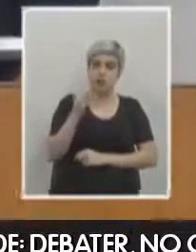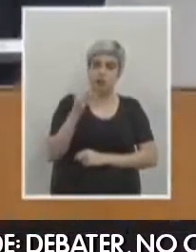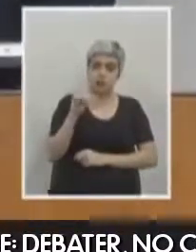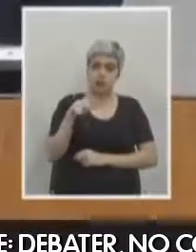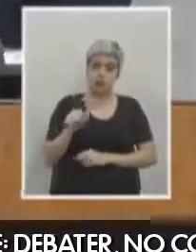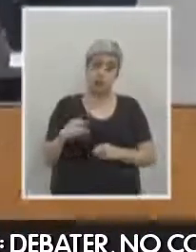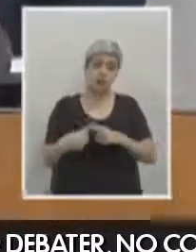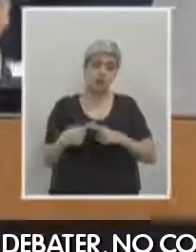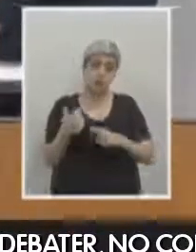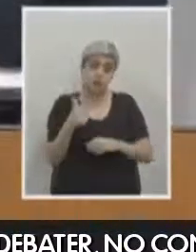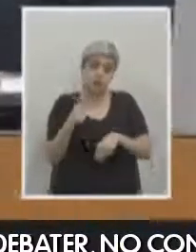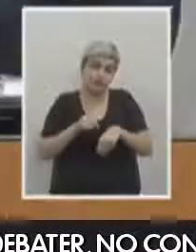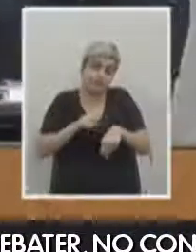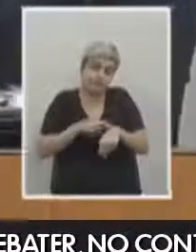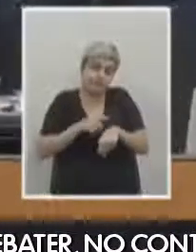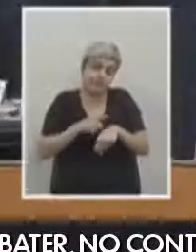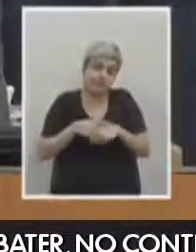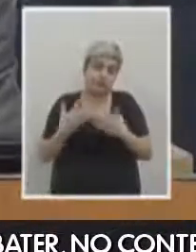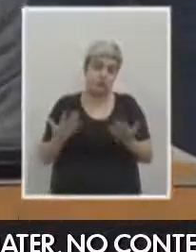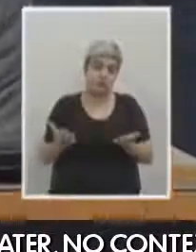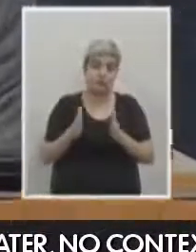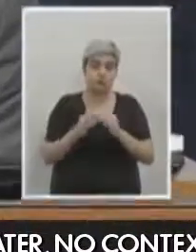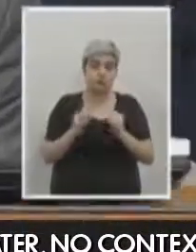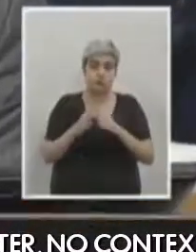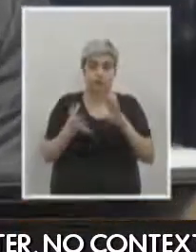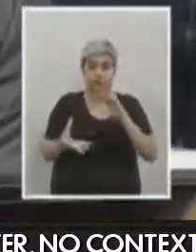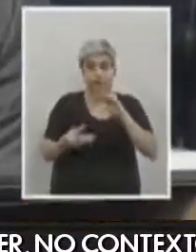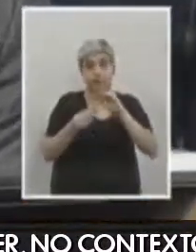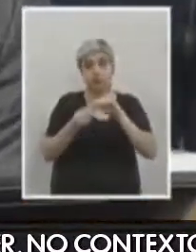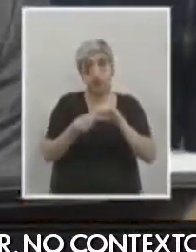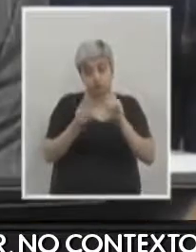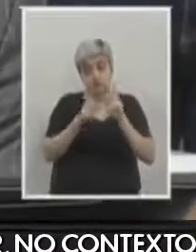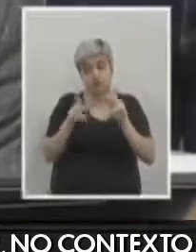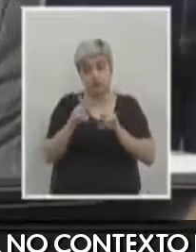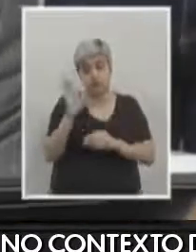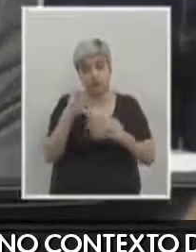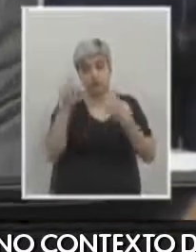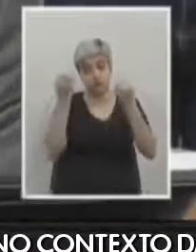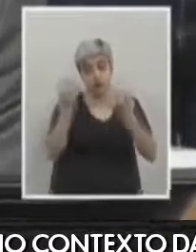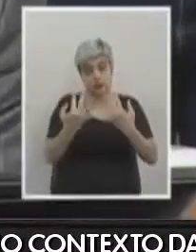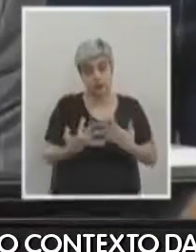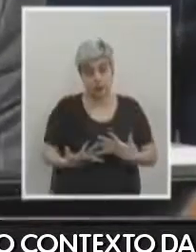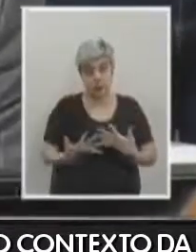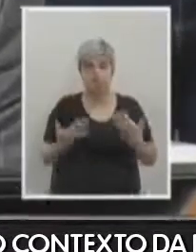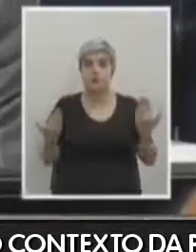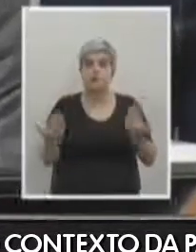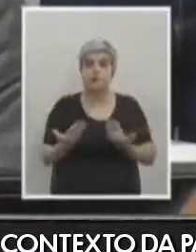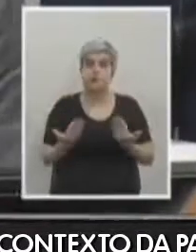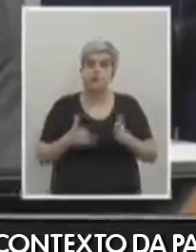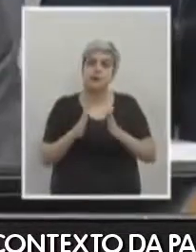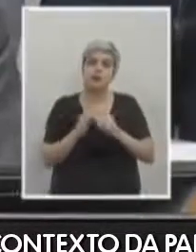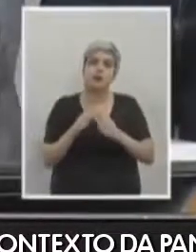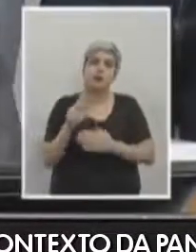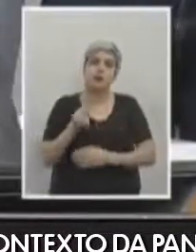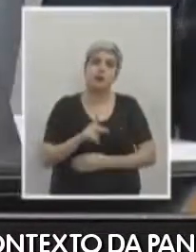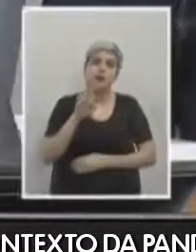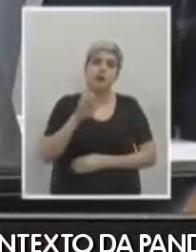retornar a fala para todas as professoras que já fizeram uso da palavra, mas retorno a palavra para a Kelly para